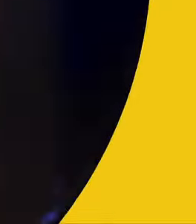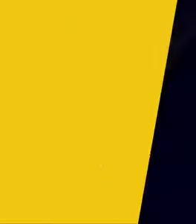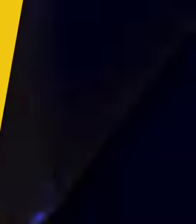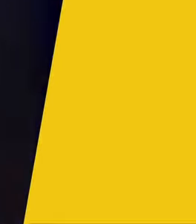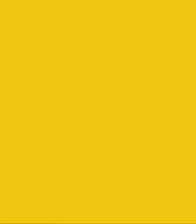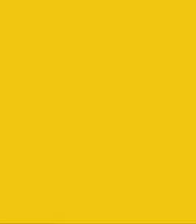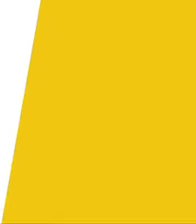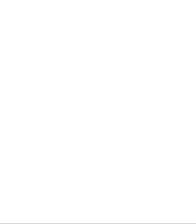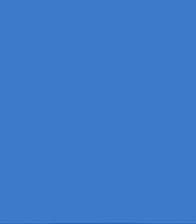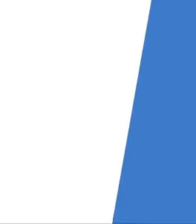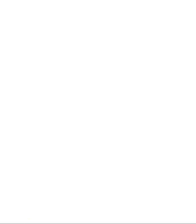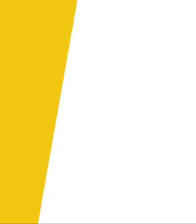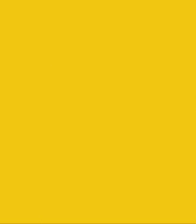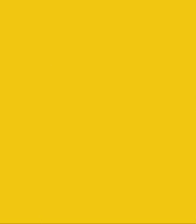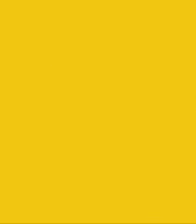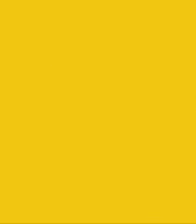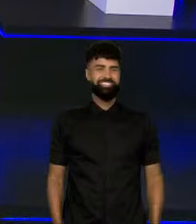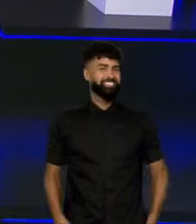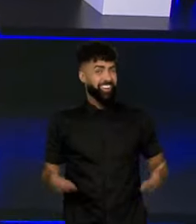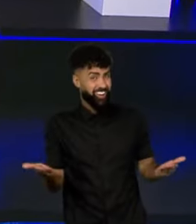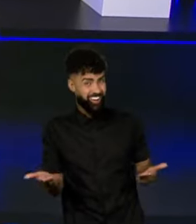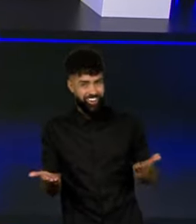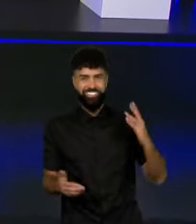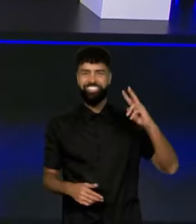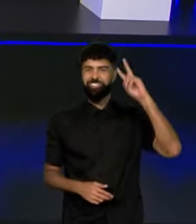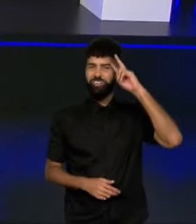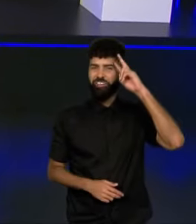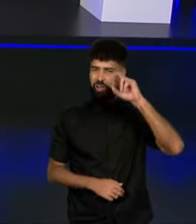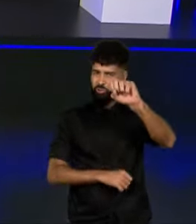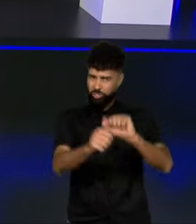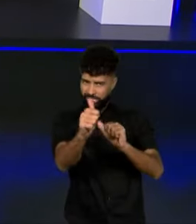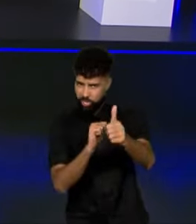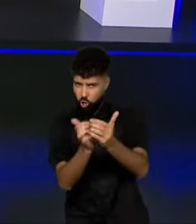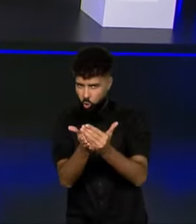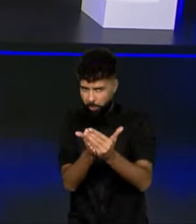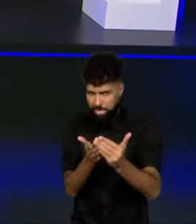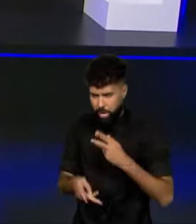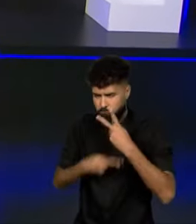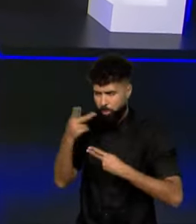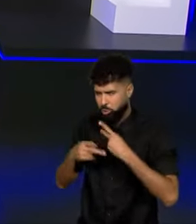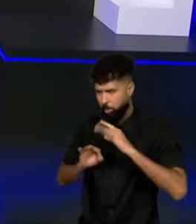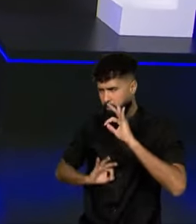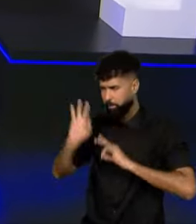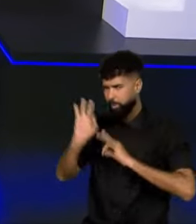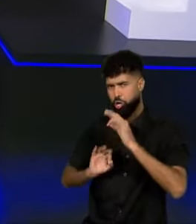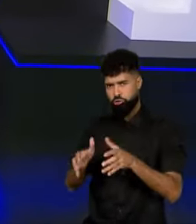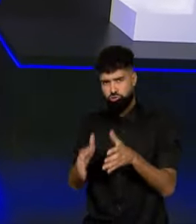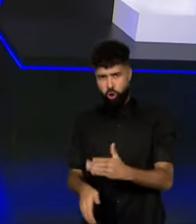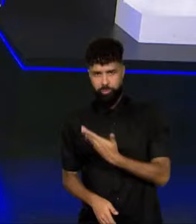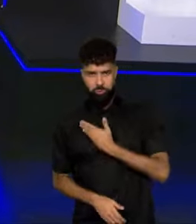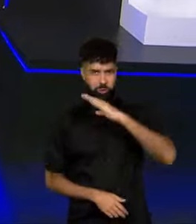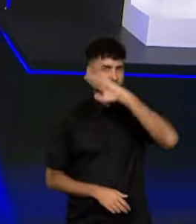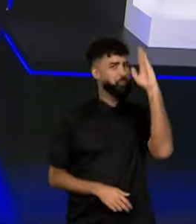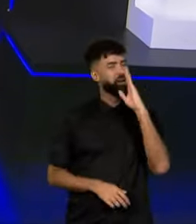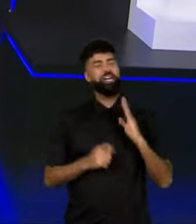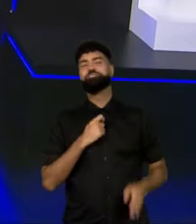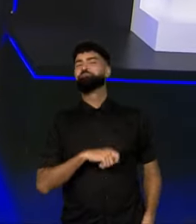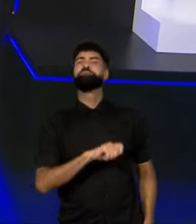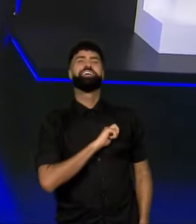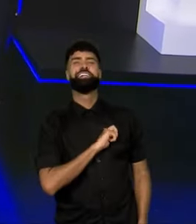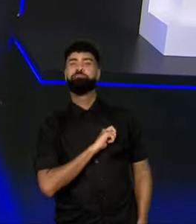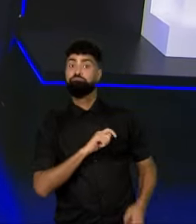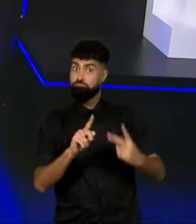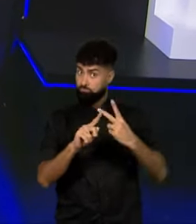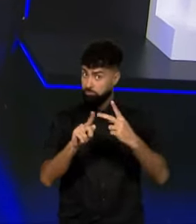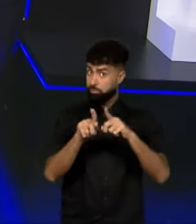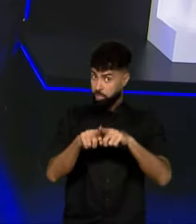Bem-vindos à nossa TV Brasil. Segunda-feira, o estádio já começa no aquecimento para o amistoso entre Brasil e